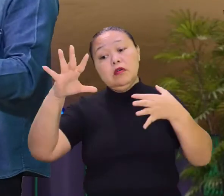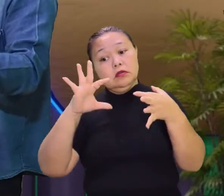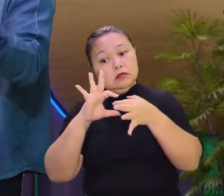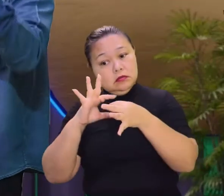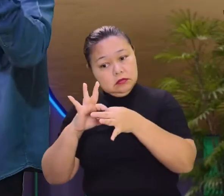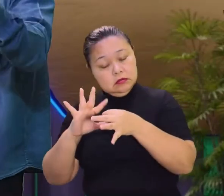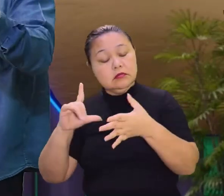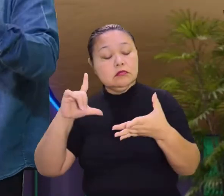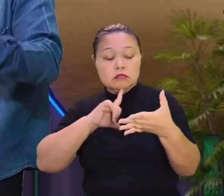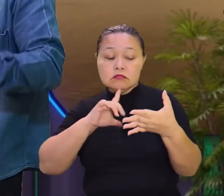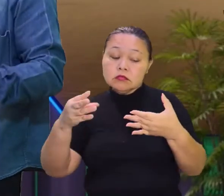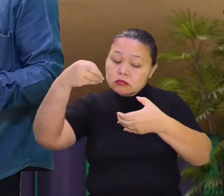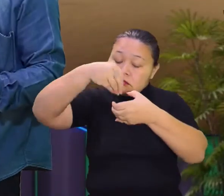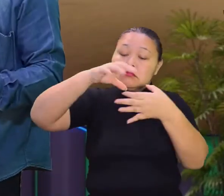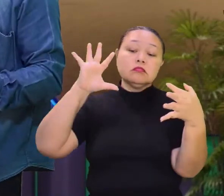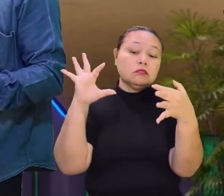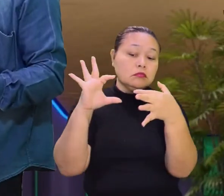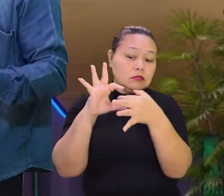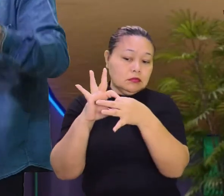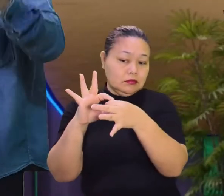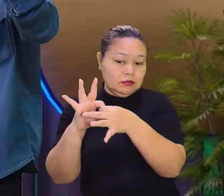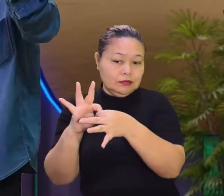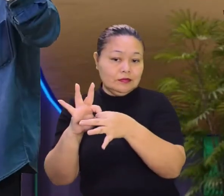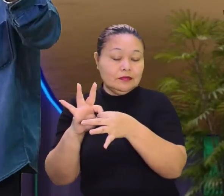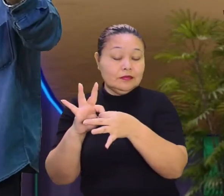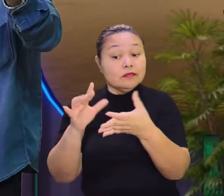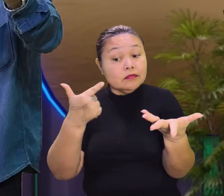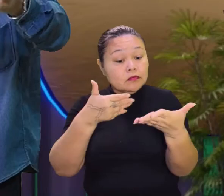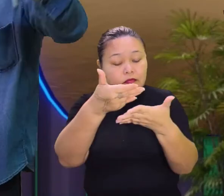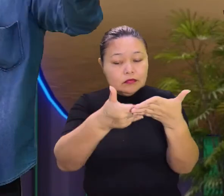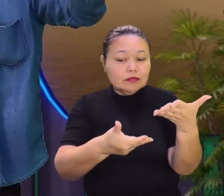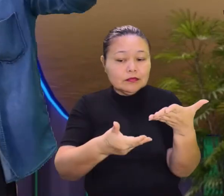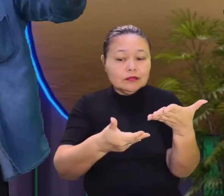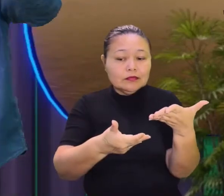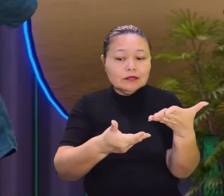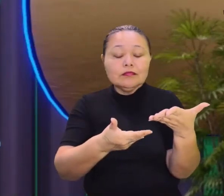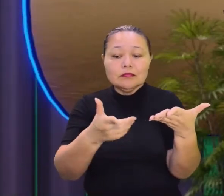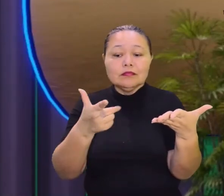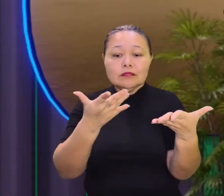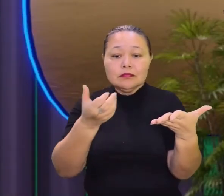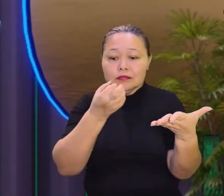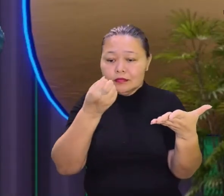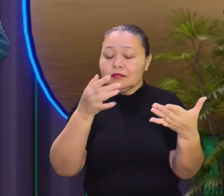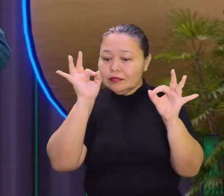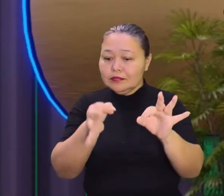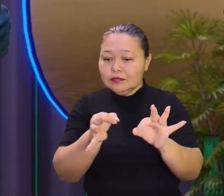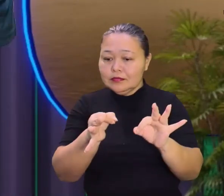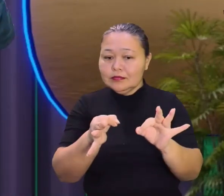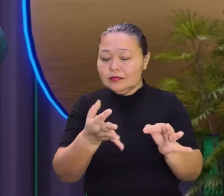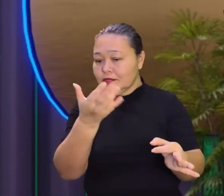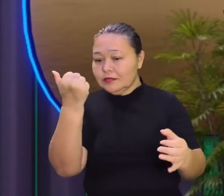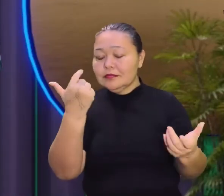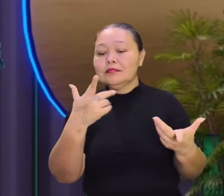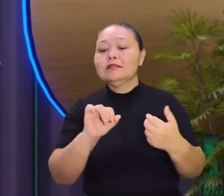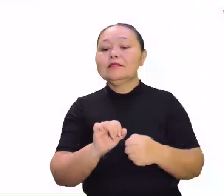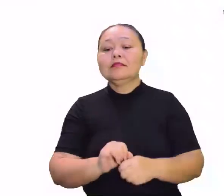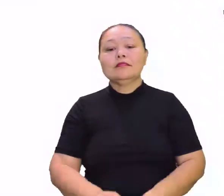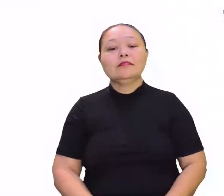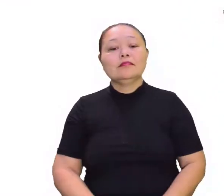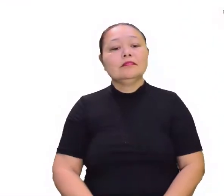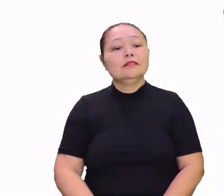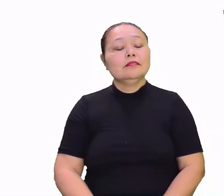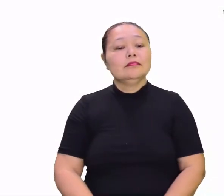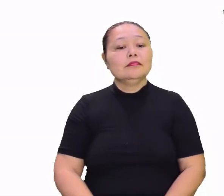Muito bem. Tem que estar inserido no contexto. Com certeza, galera. Se você colocou algo nesse sentido, vai dar certo. Vamos lá no 4.